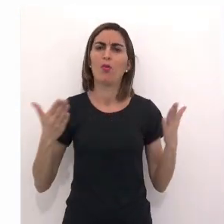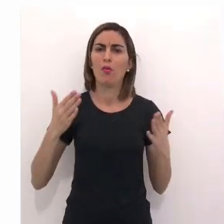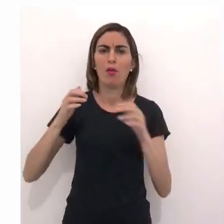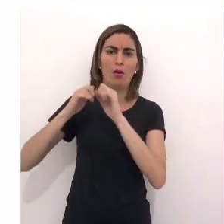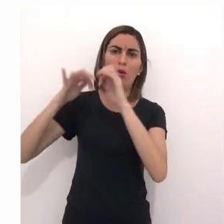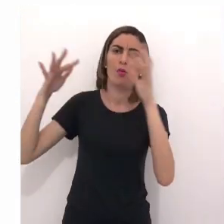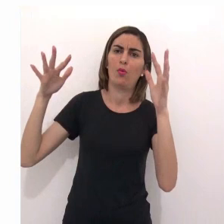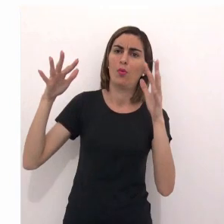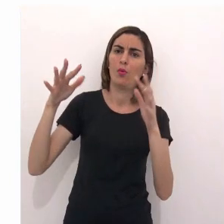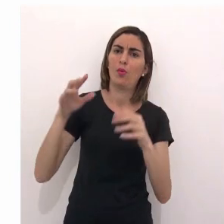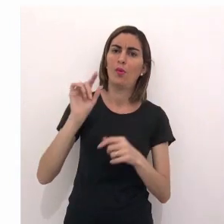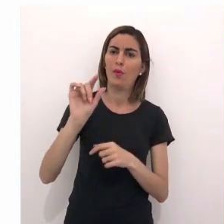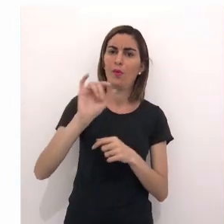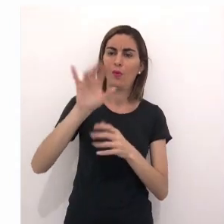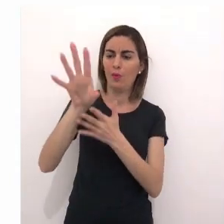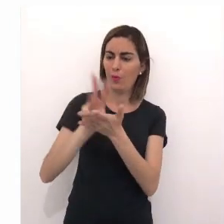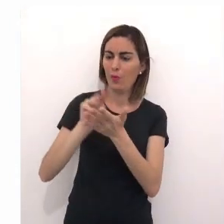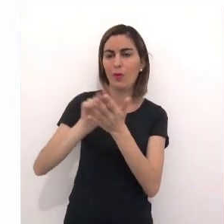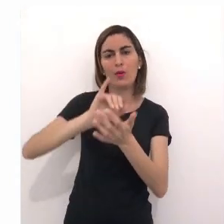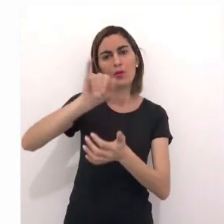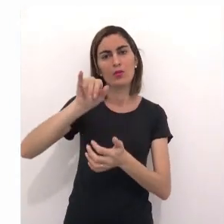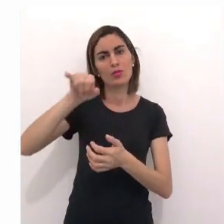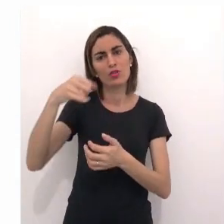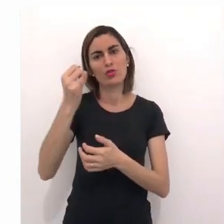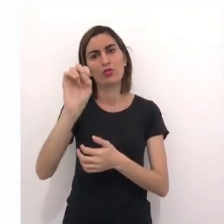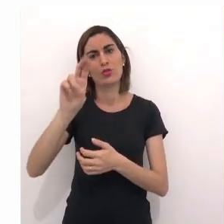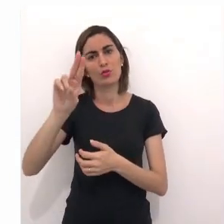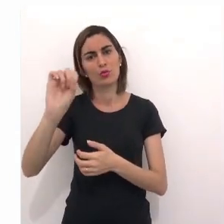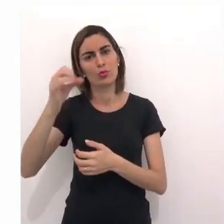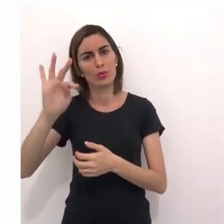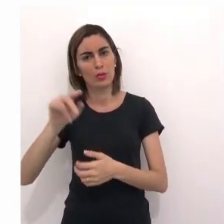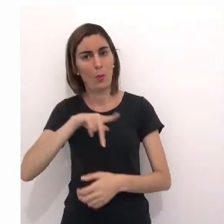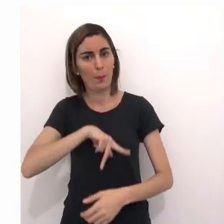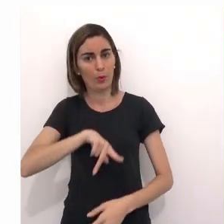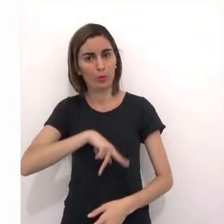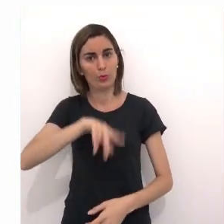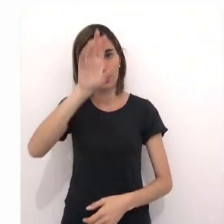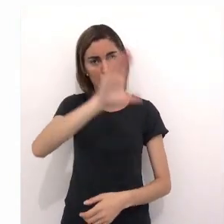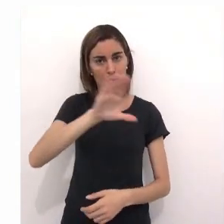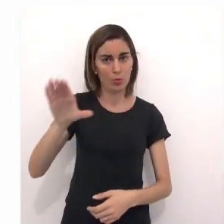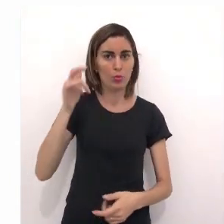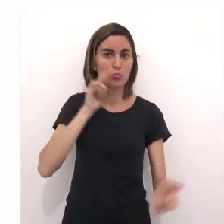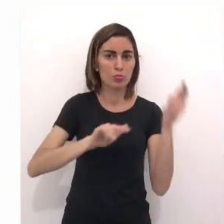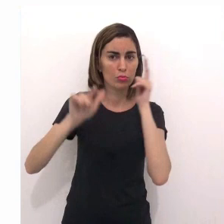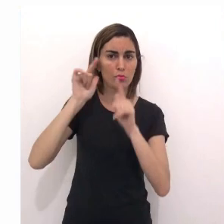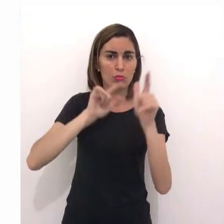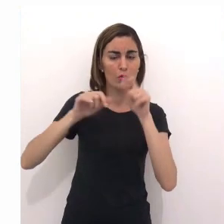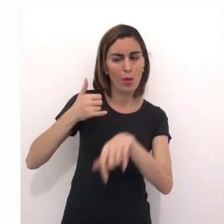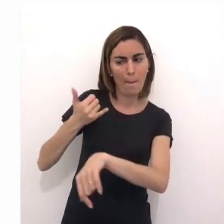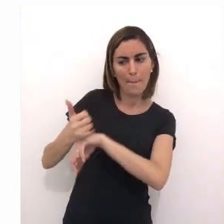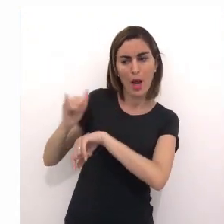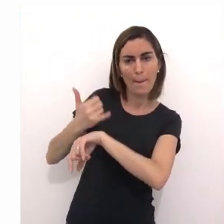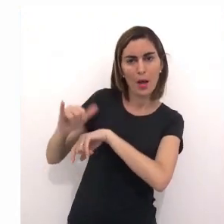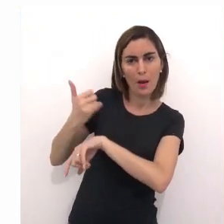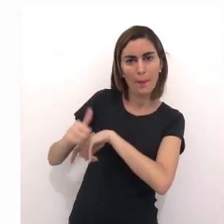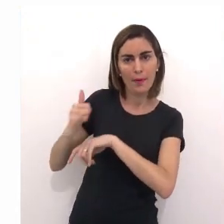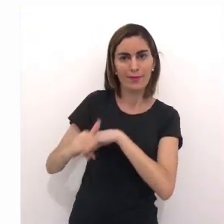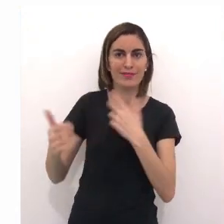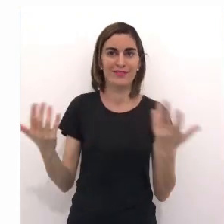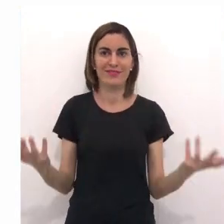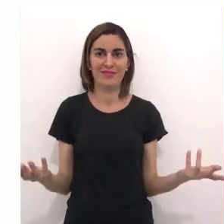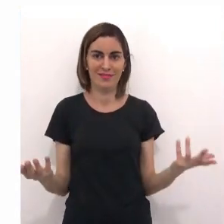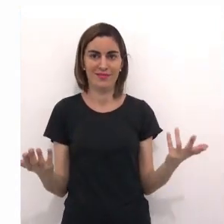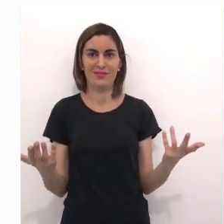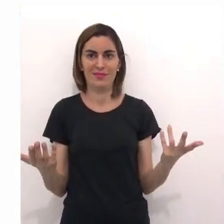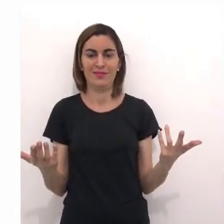jesuíticas. Ou seja, os portugueses católicos que conseguiram enganar os homens gentios,